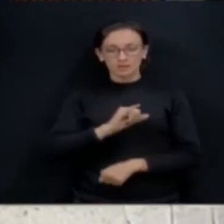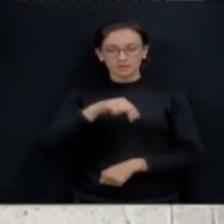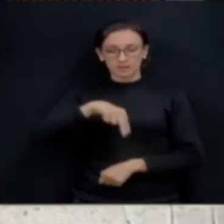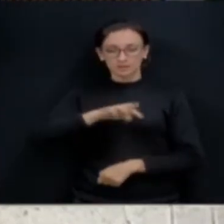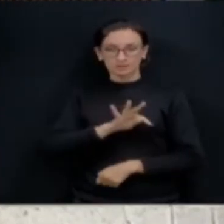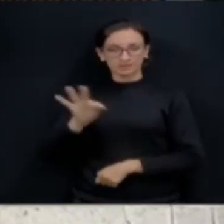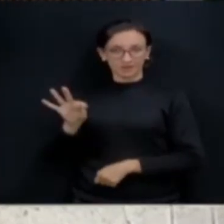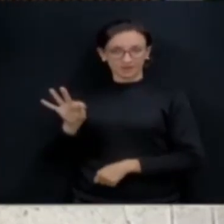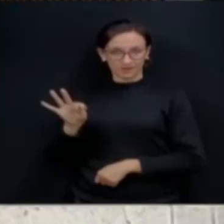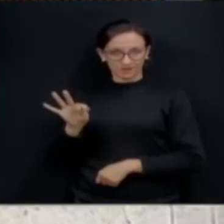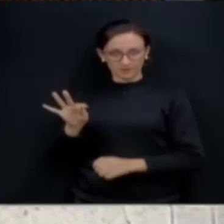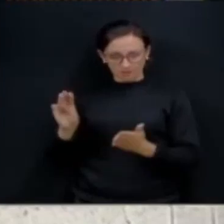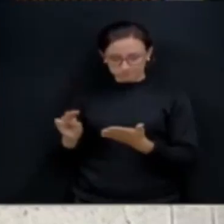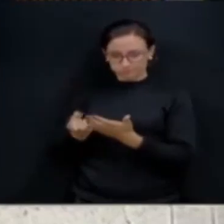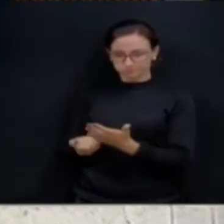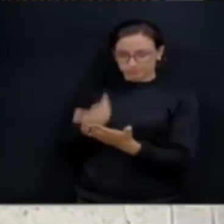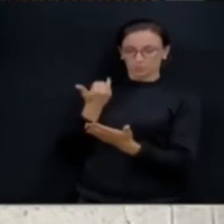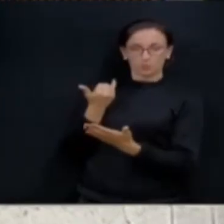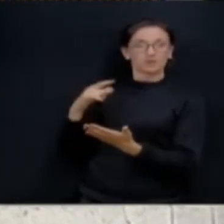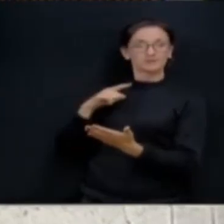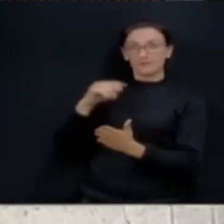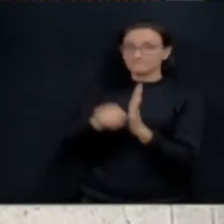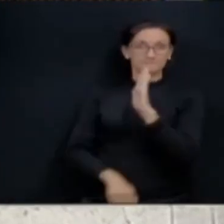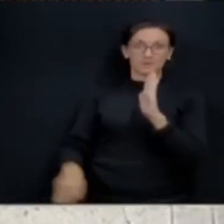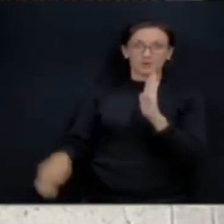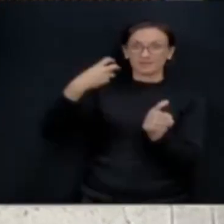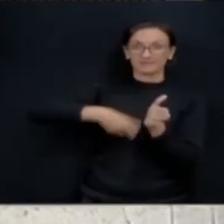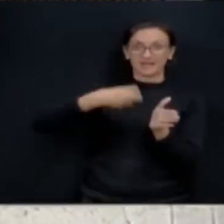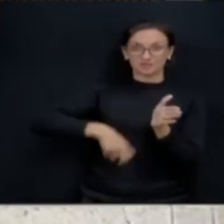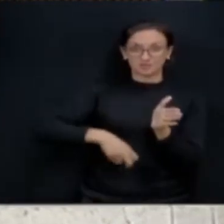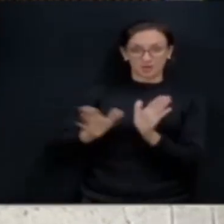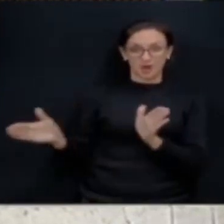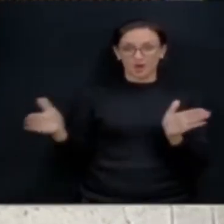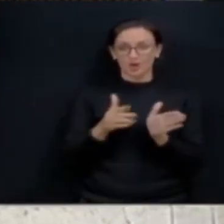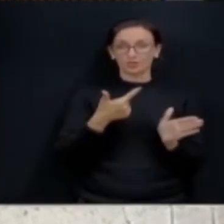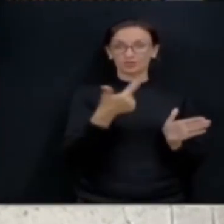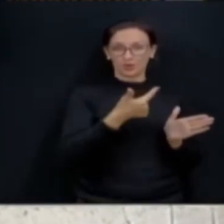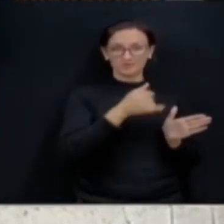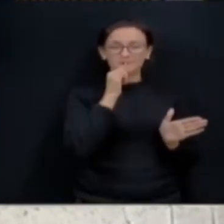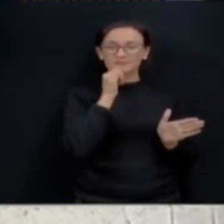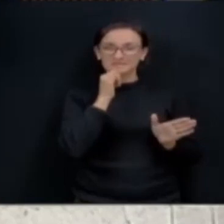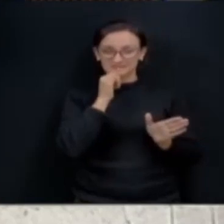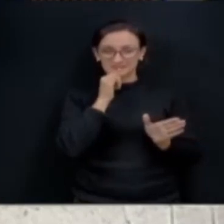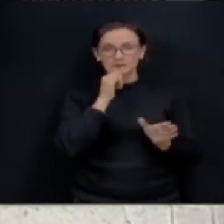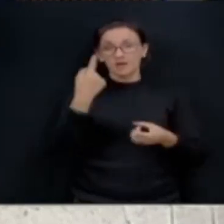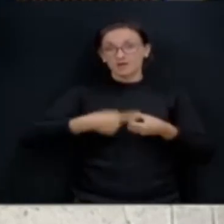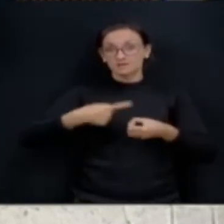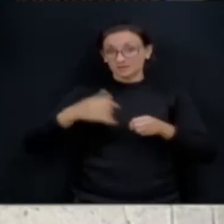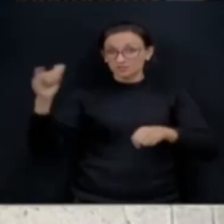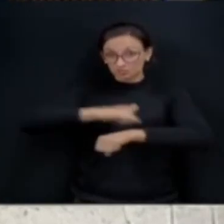pediu o aumento das tarifas do lote 2, onde joga essa praça de São José dos Pinhais a R$ 21